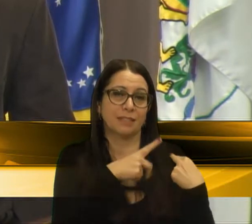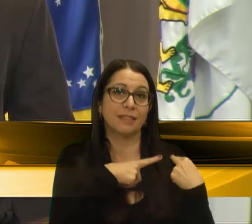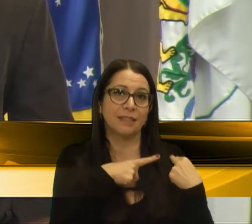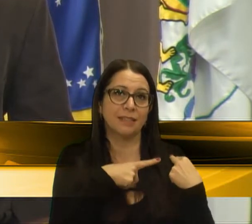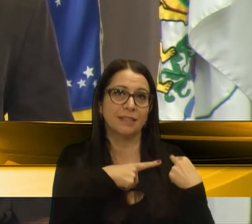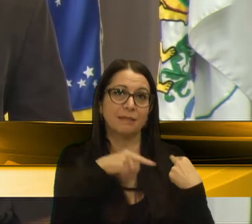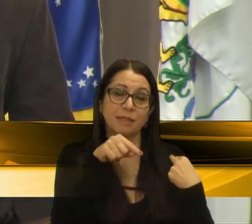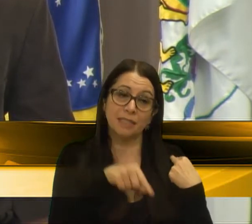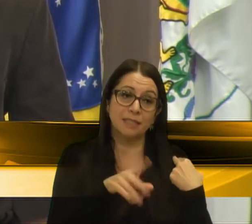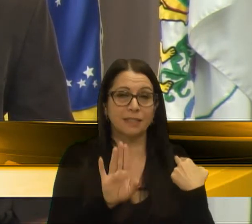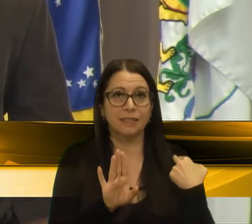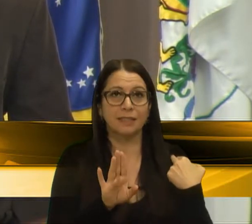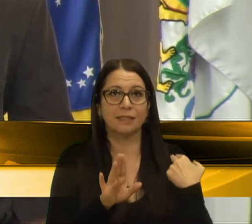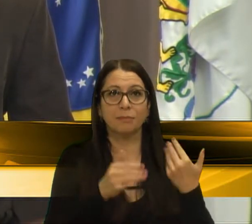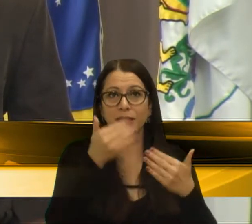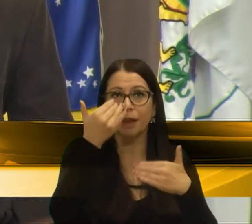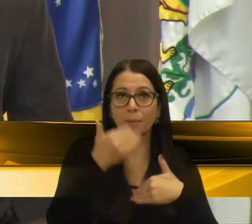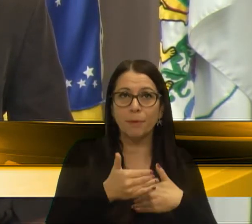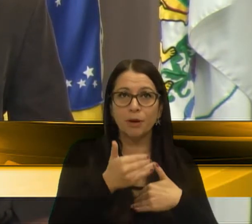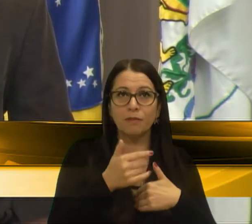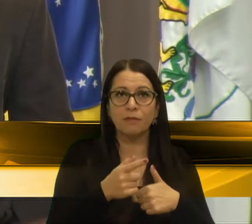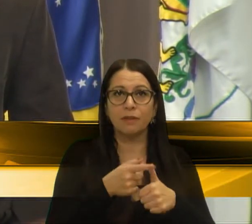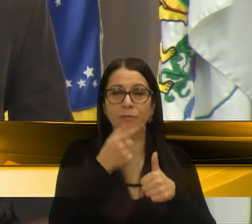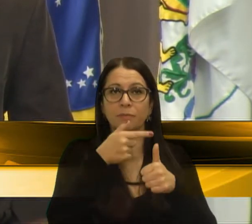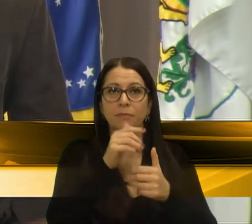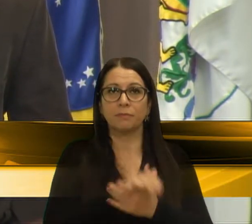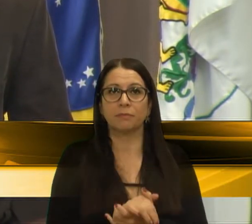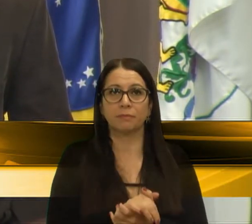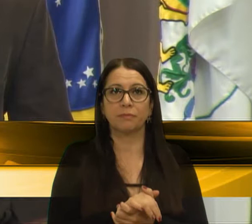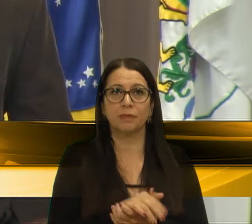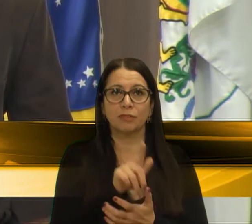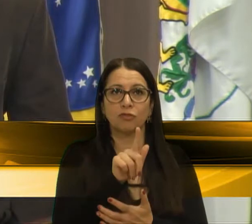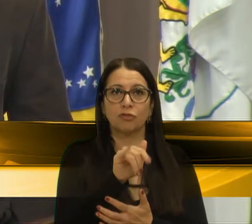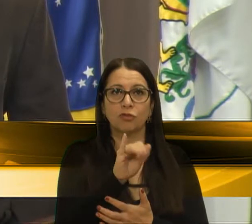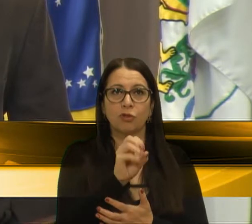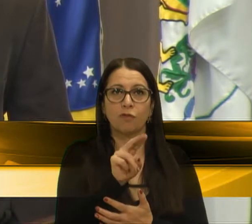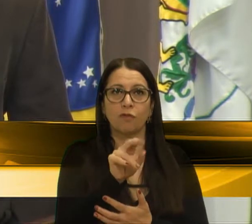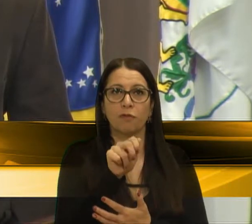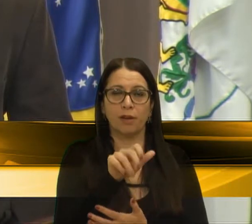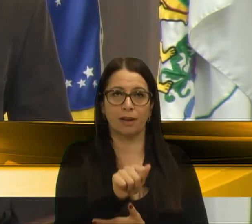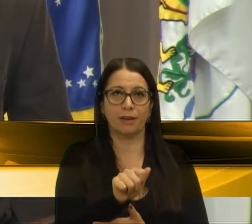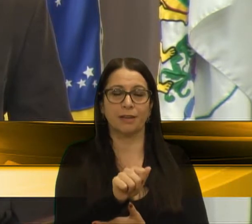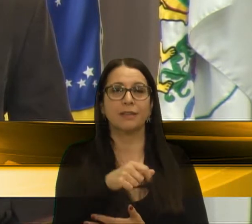queria estar aqui, mas acho que a prova vem antes. A Giovana também, né? Que